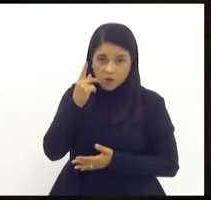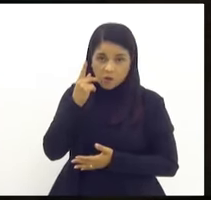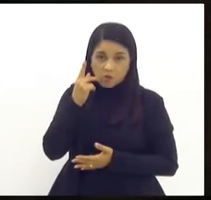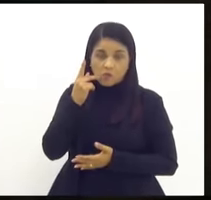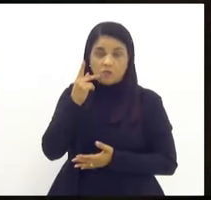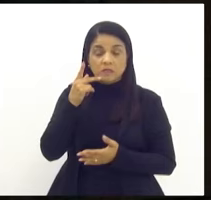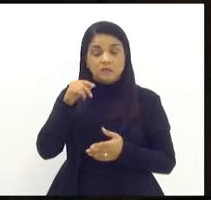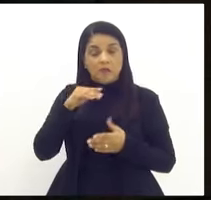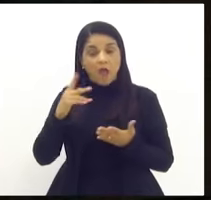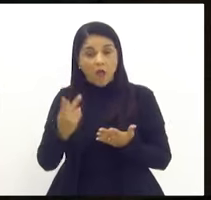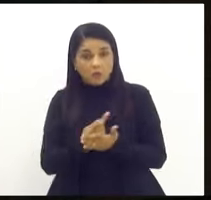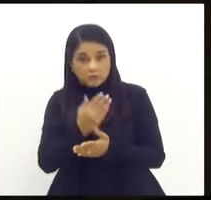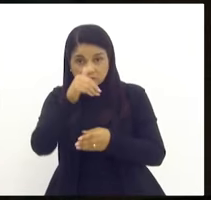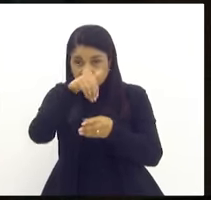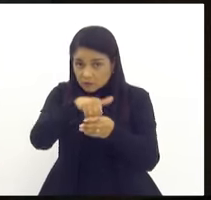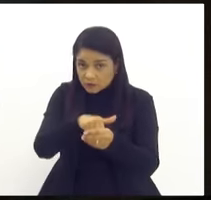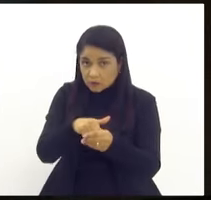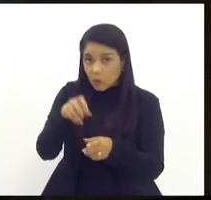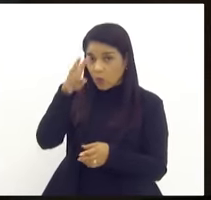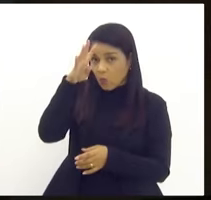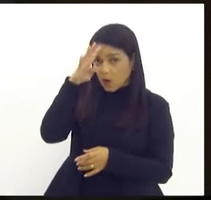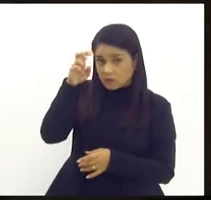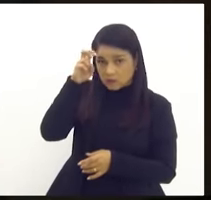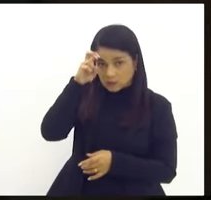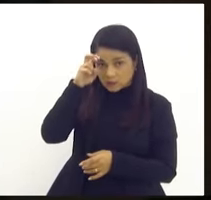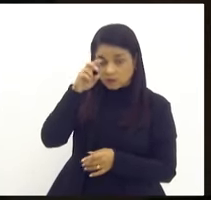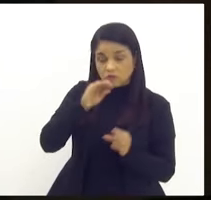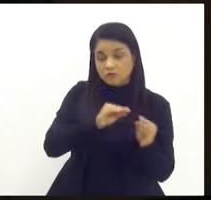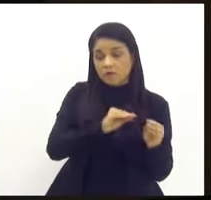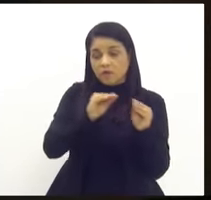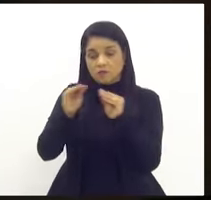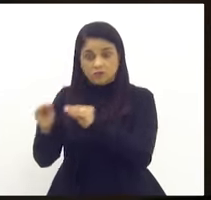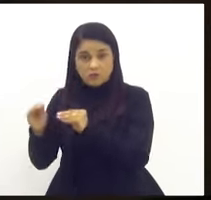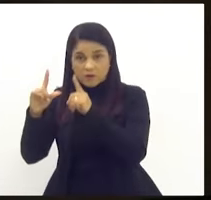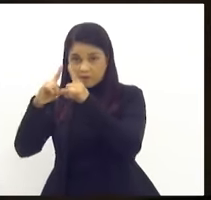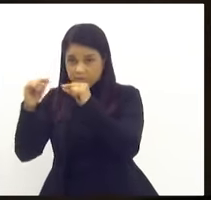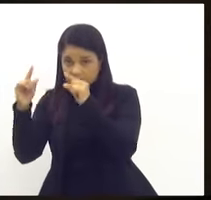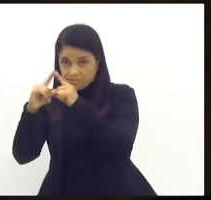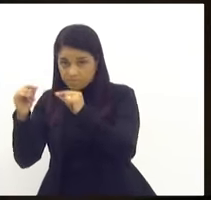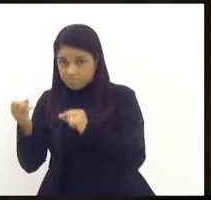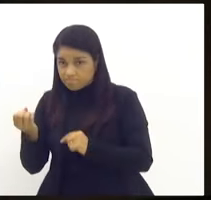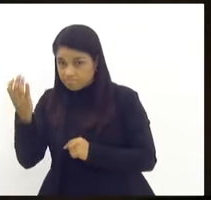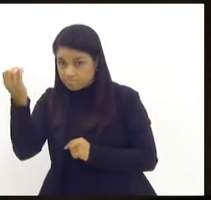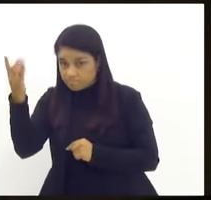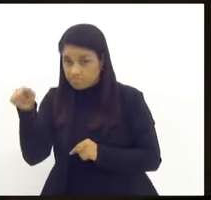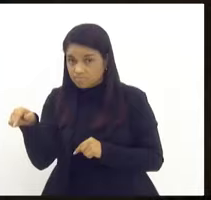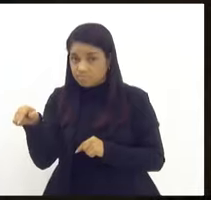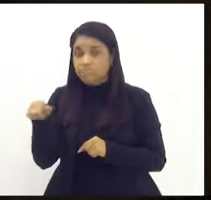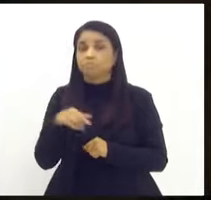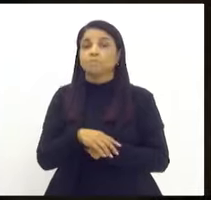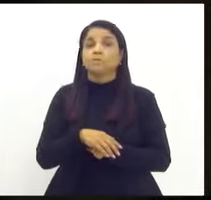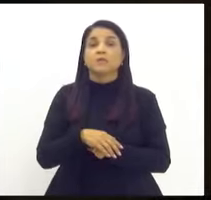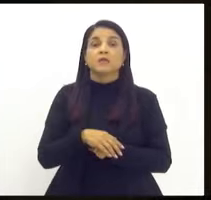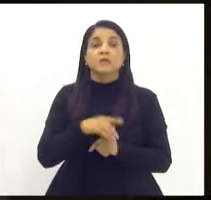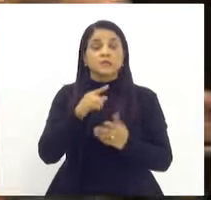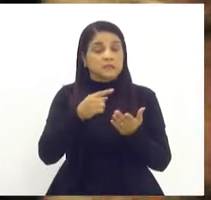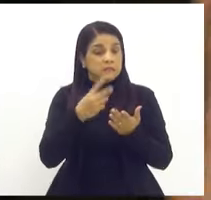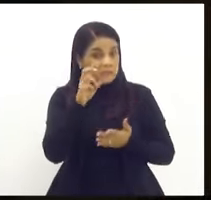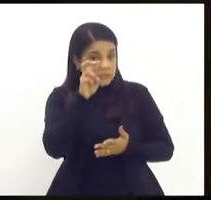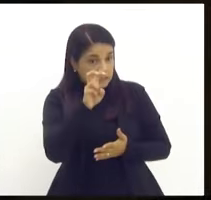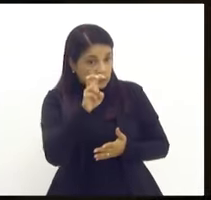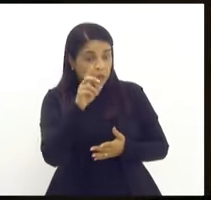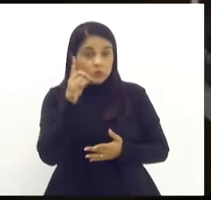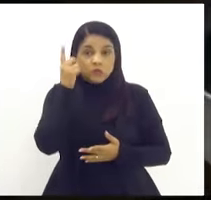aconteça a votação quarta e quinta a gente vai adiar a nossa viagem fruto mas quero dizer o seguinte essa tarefa que esses cinco deputados